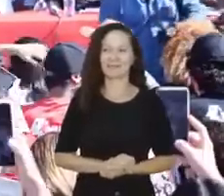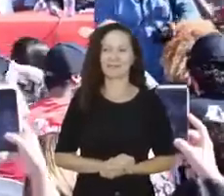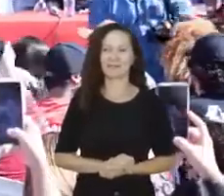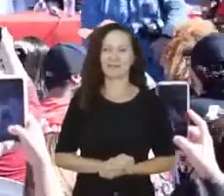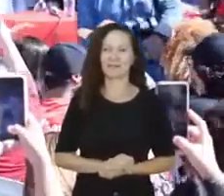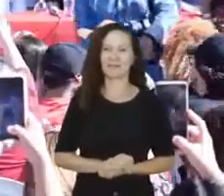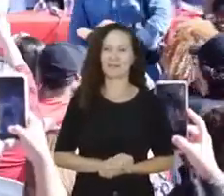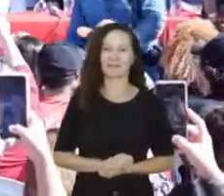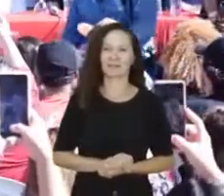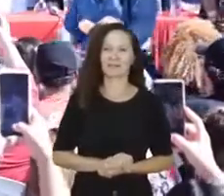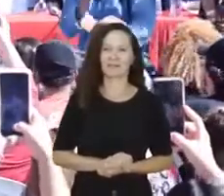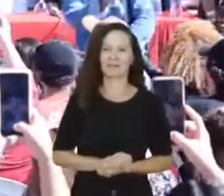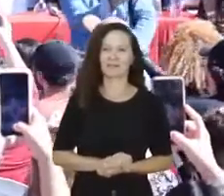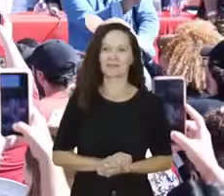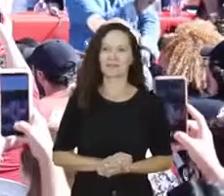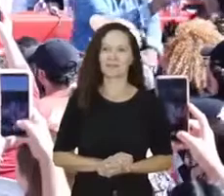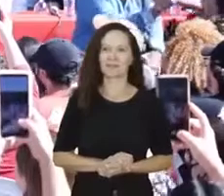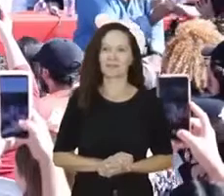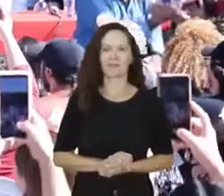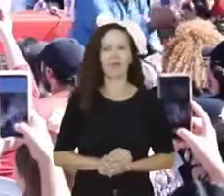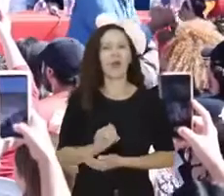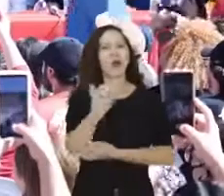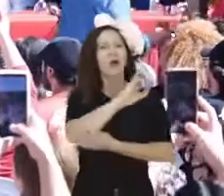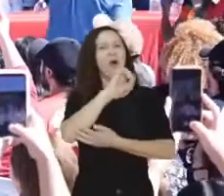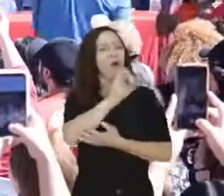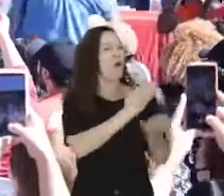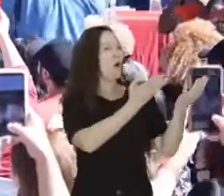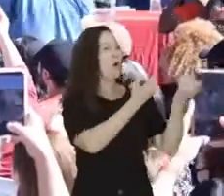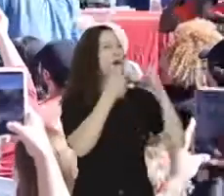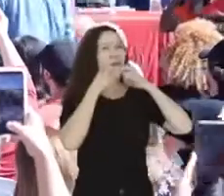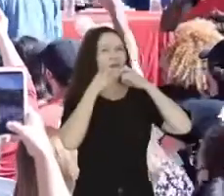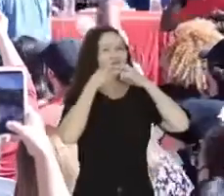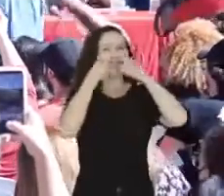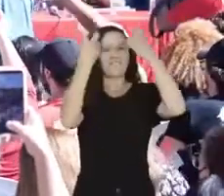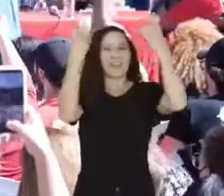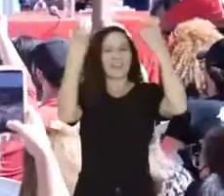Fala aí, juventude, eu quero um grito bem alto!